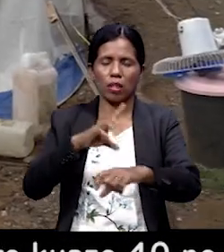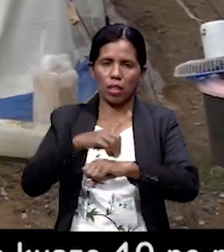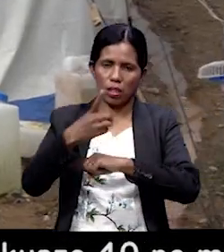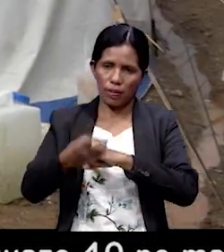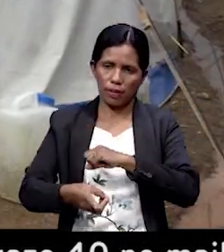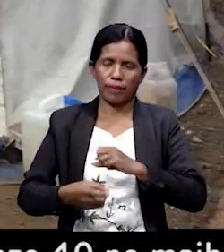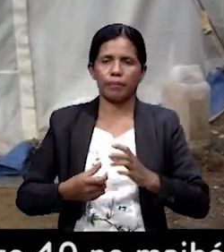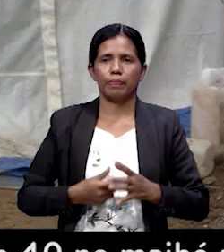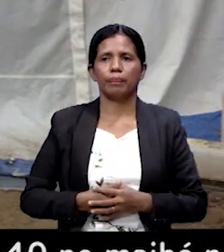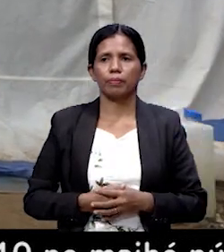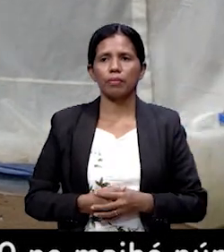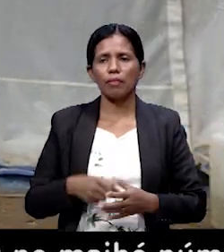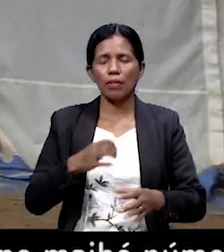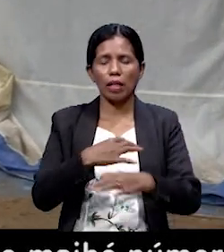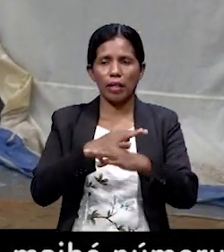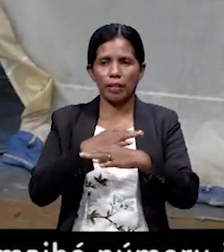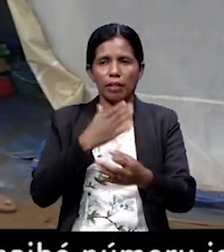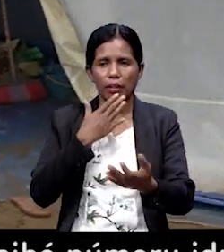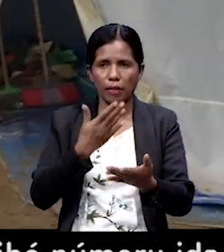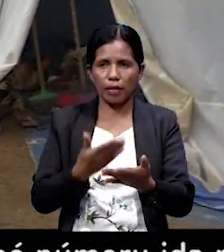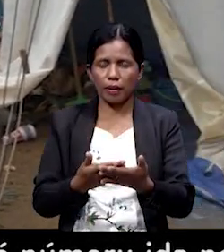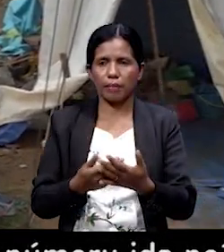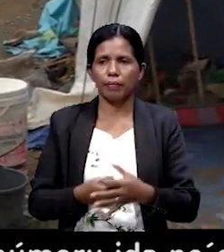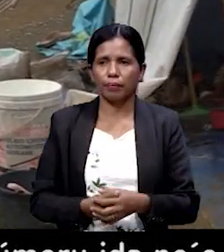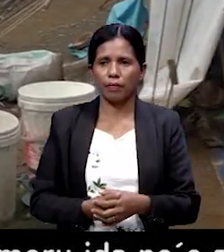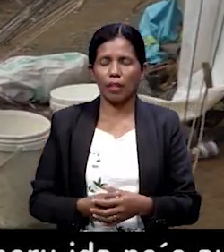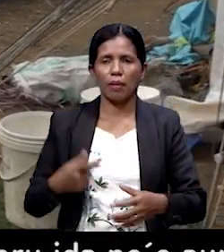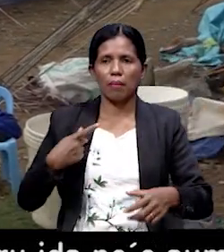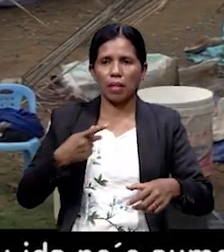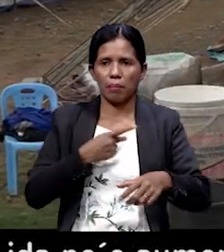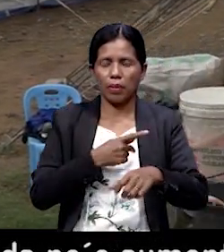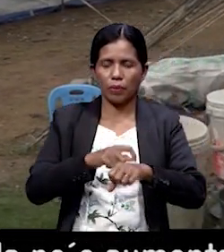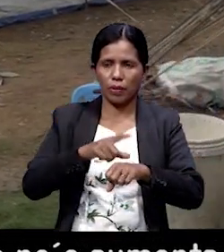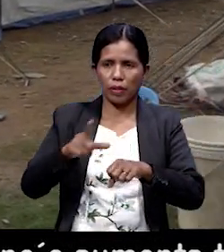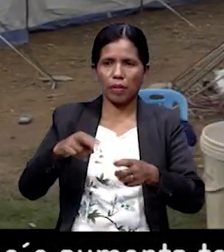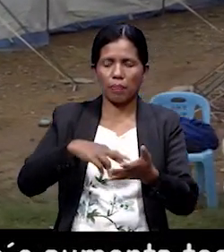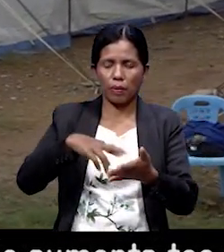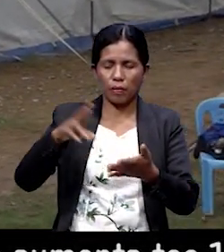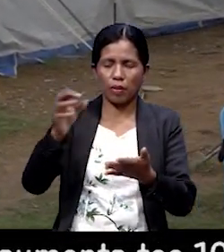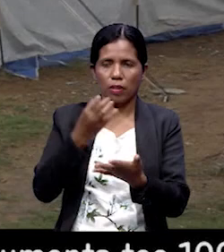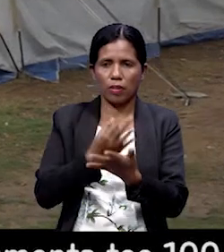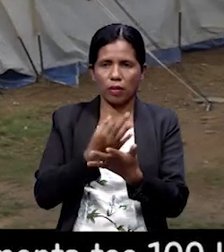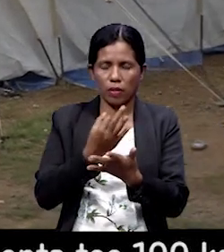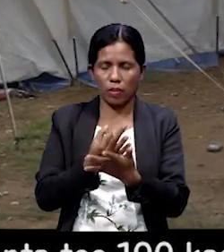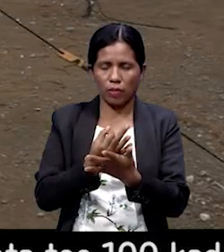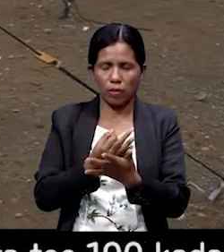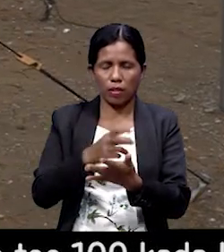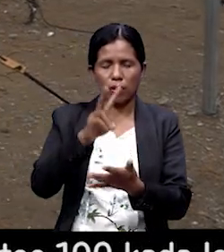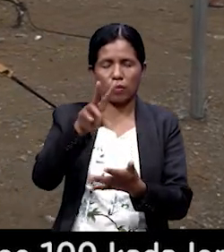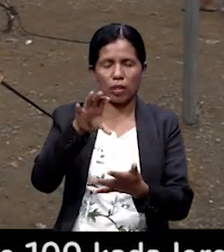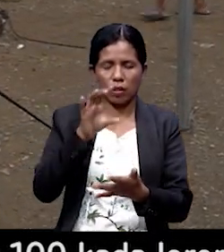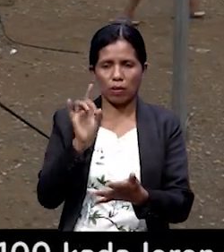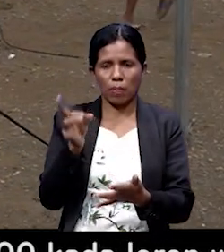refere. Atu recupera estragos husi inundação ne, Parlamento Nacional aprova ona osan tokon atus rua walu